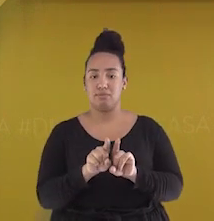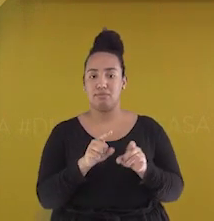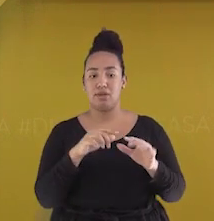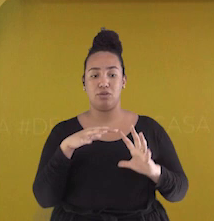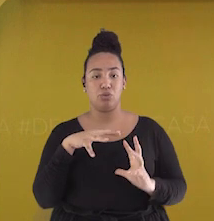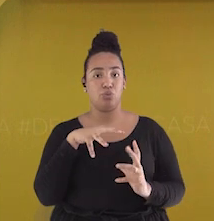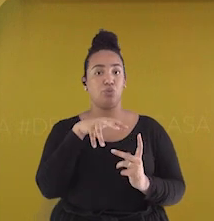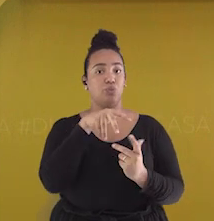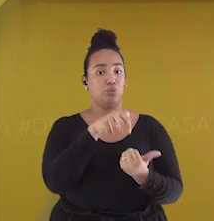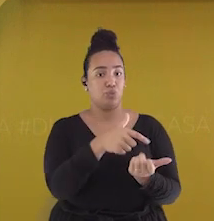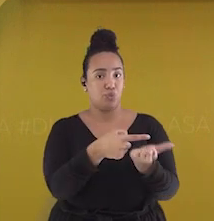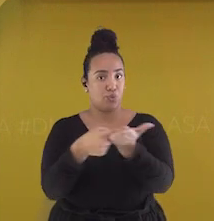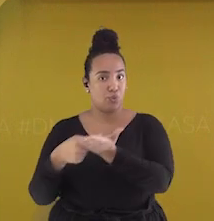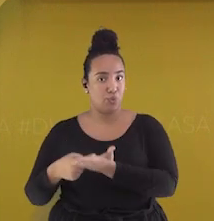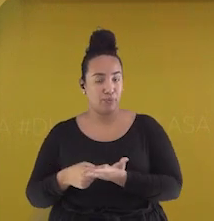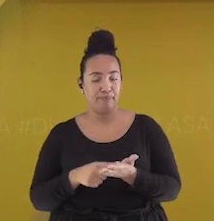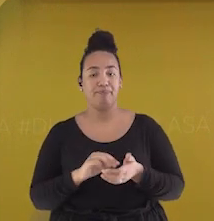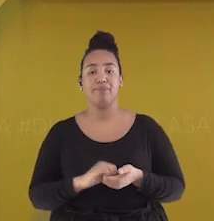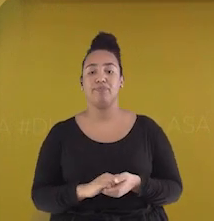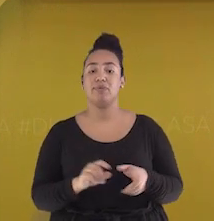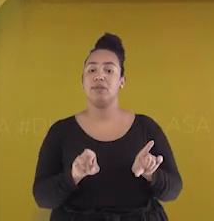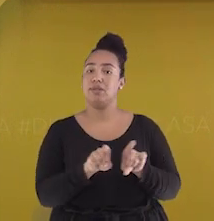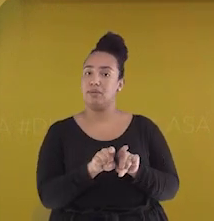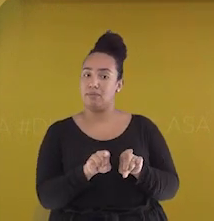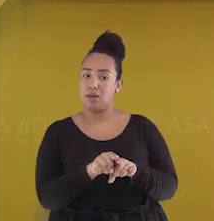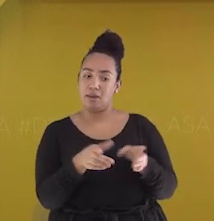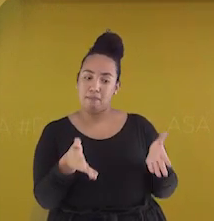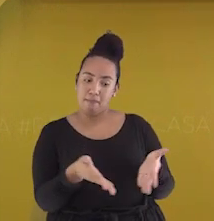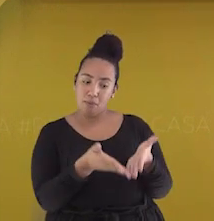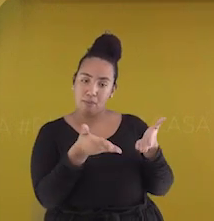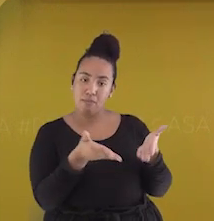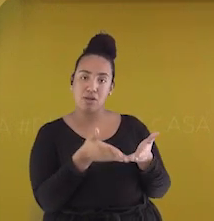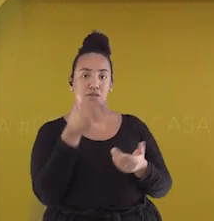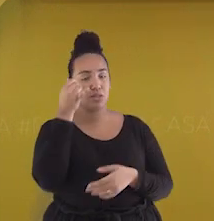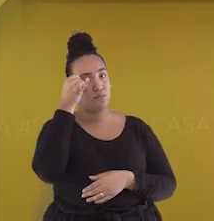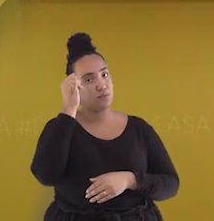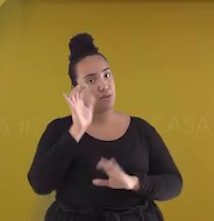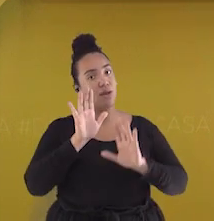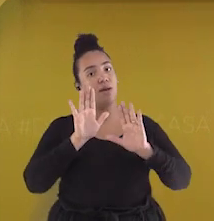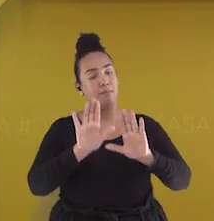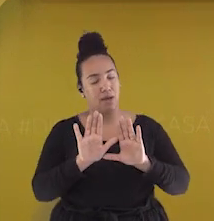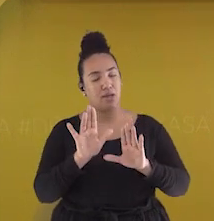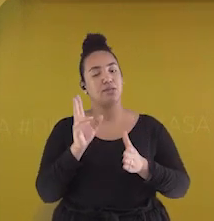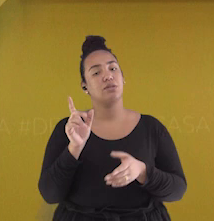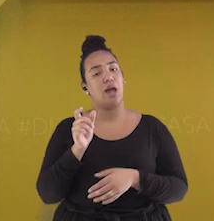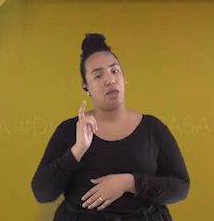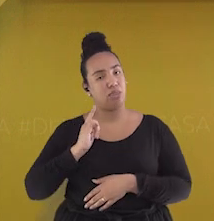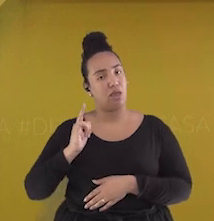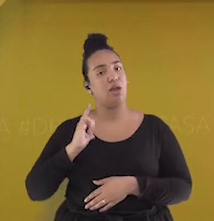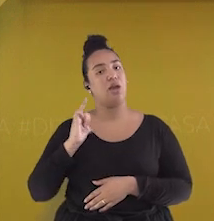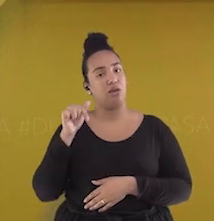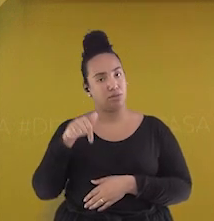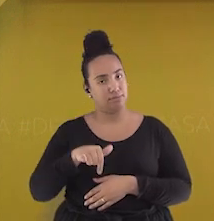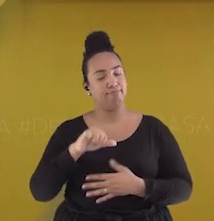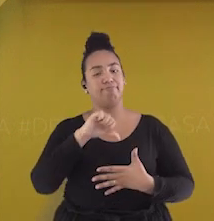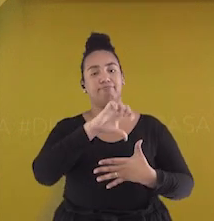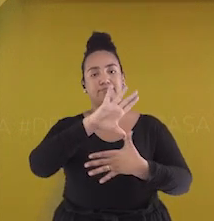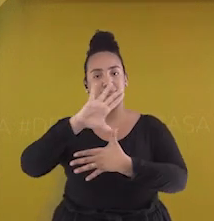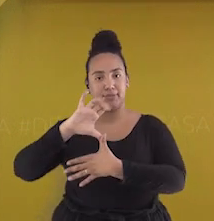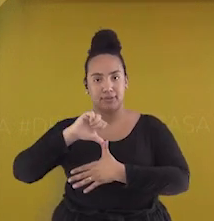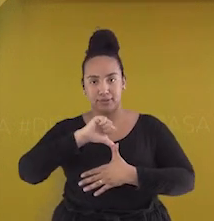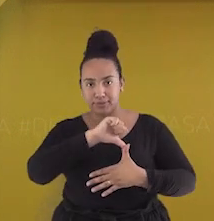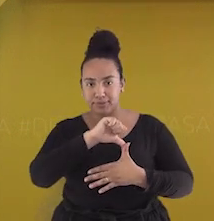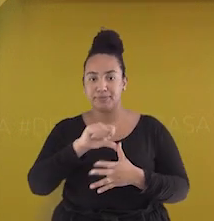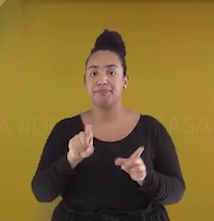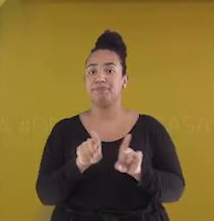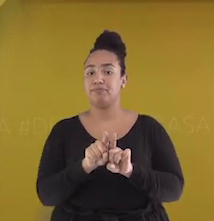o mundo, o combate à pobreza que ainda assola locais da América do Sul, a busca pela justiça